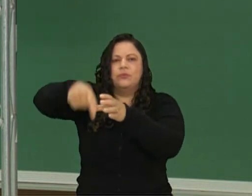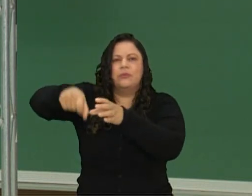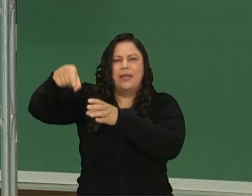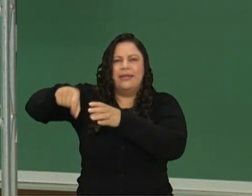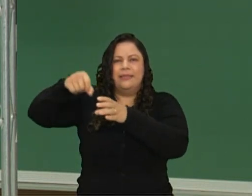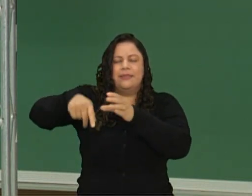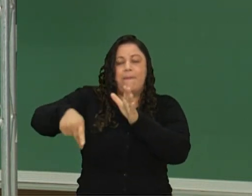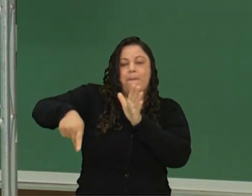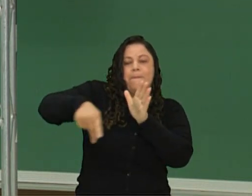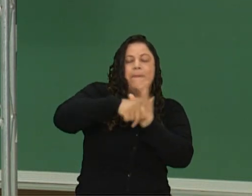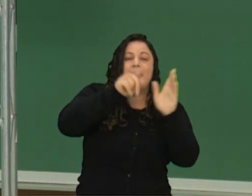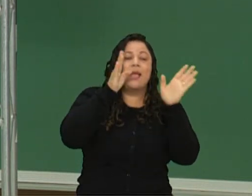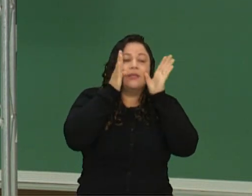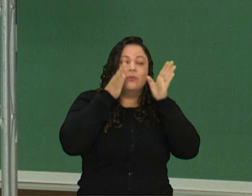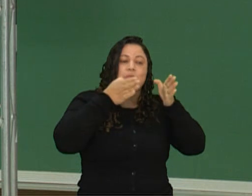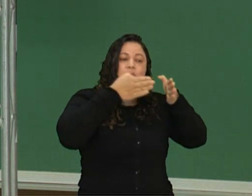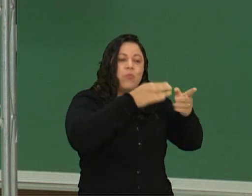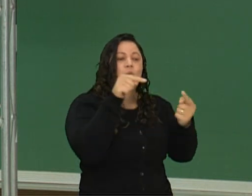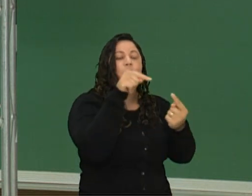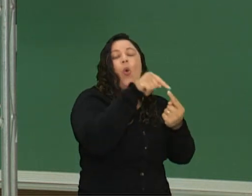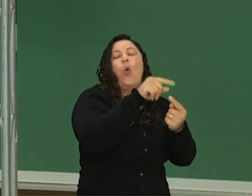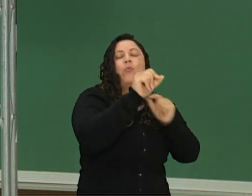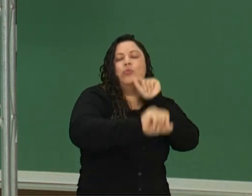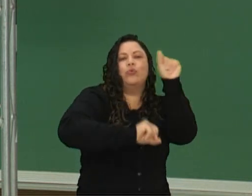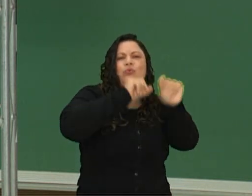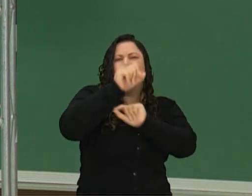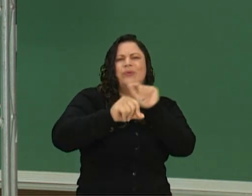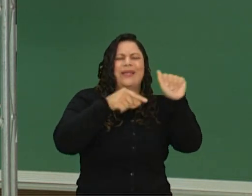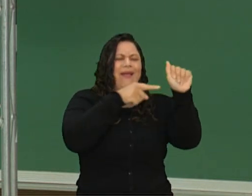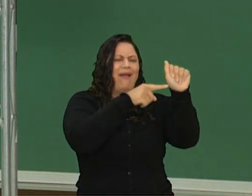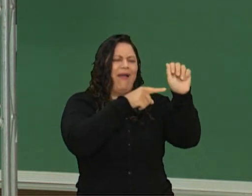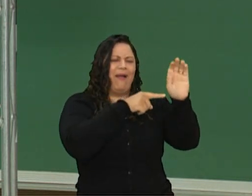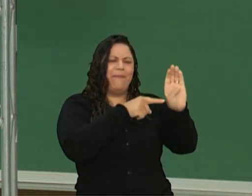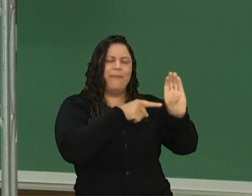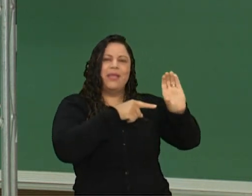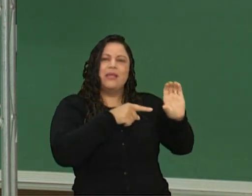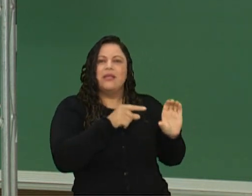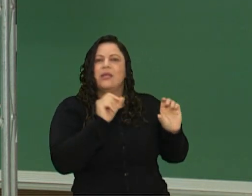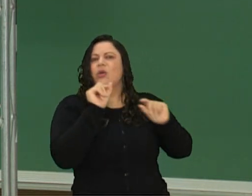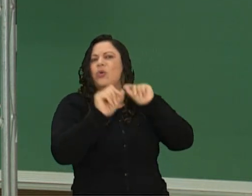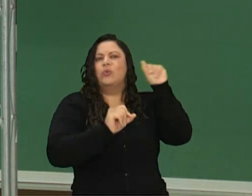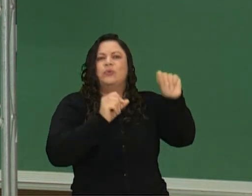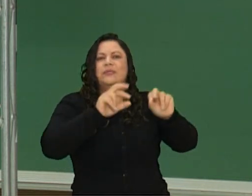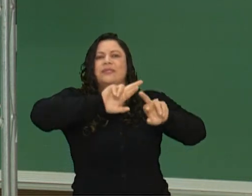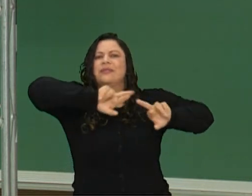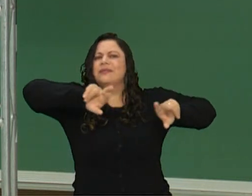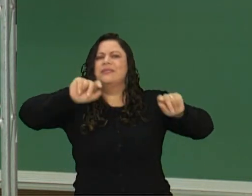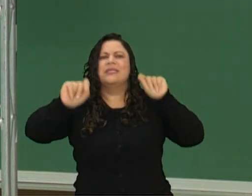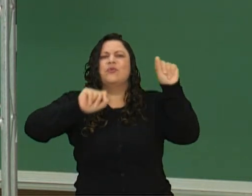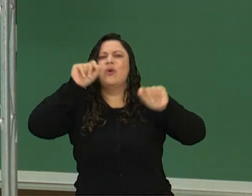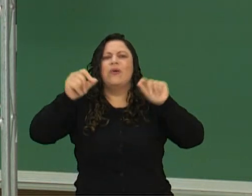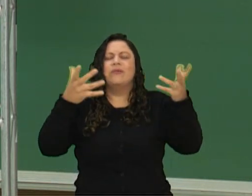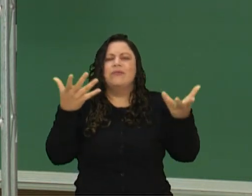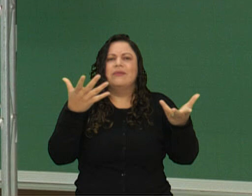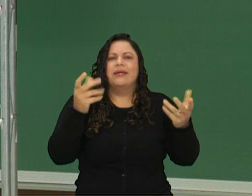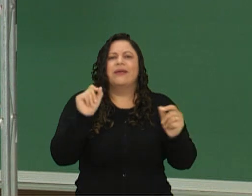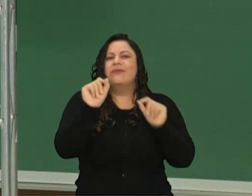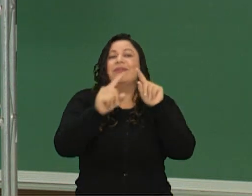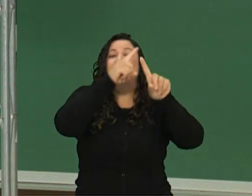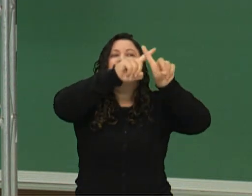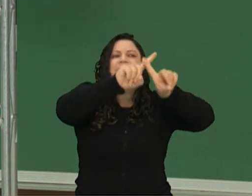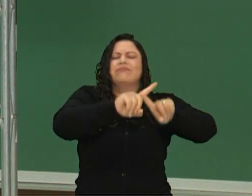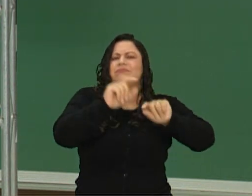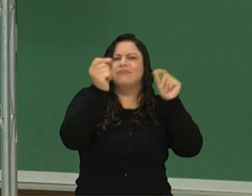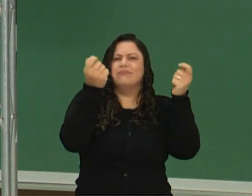pinheiro chamado de letra A, carvalho, B, araucária, letra C, ipê. Qual foi que você marcou? Será